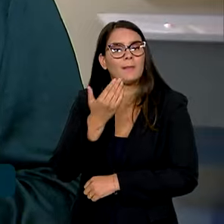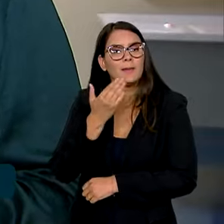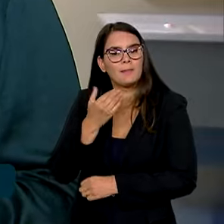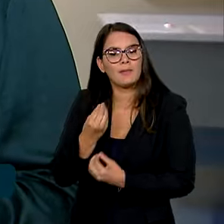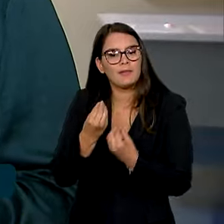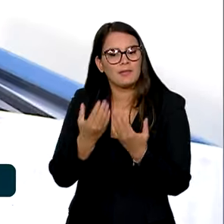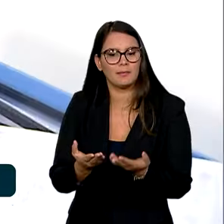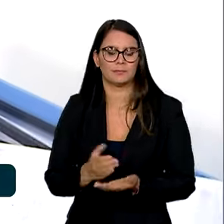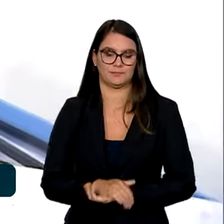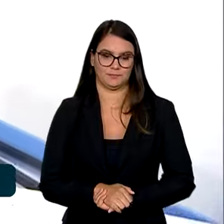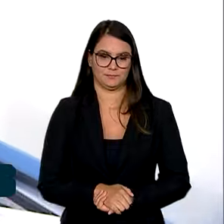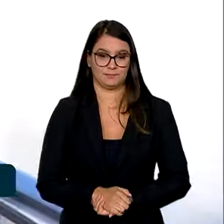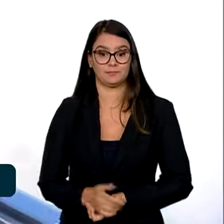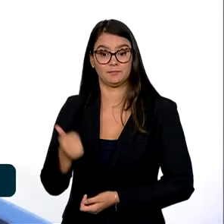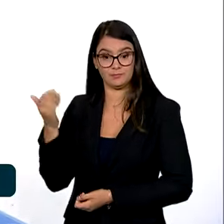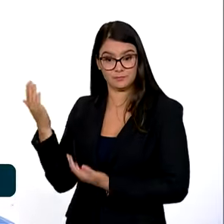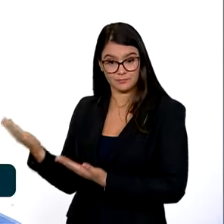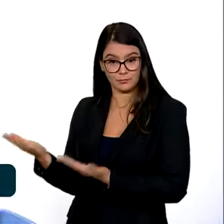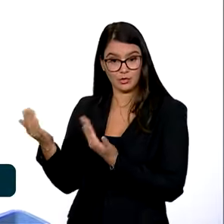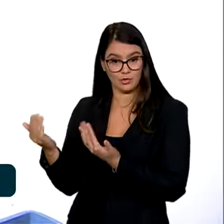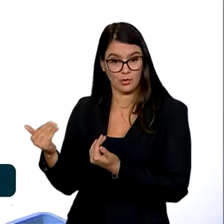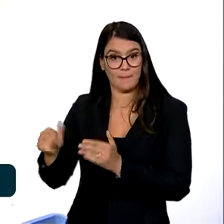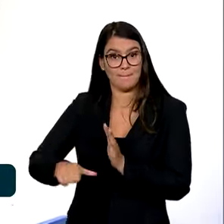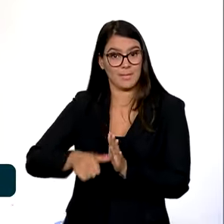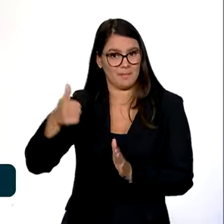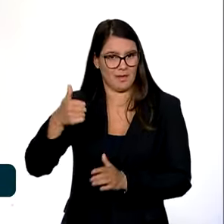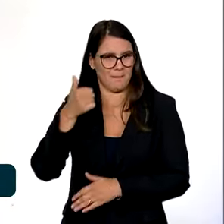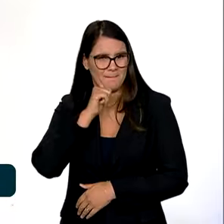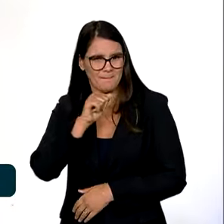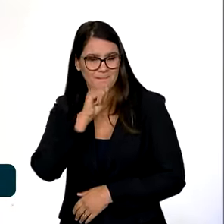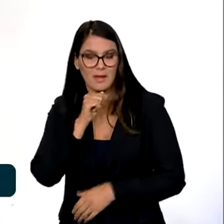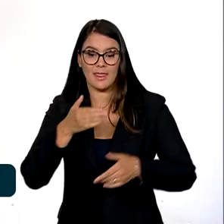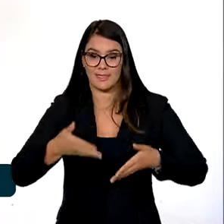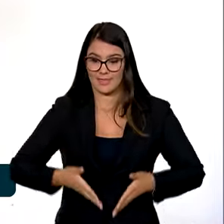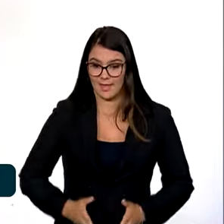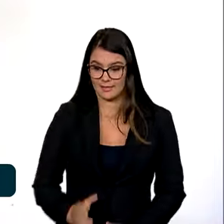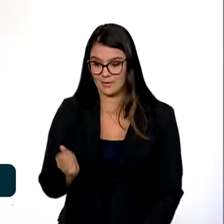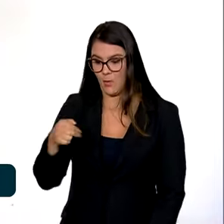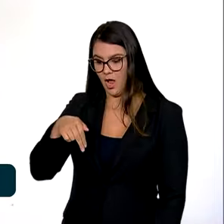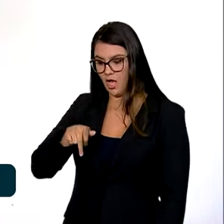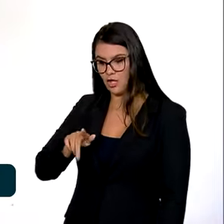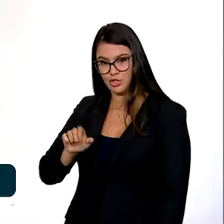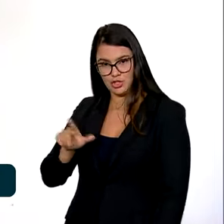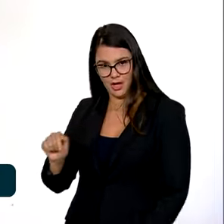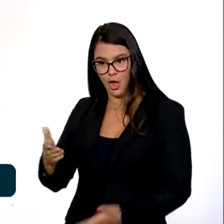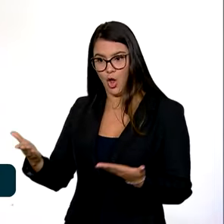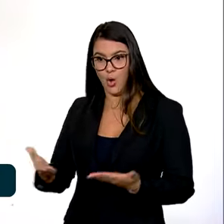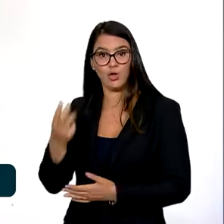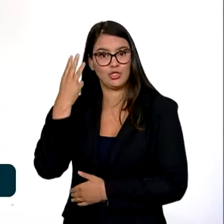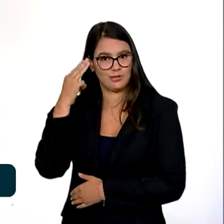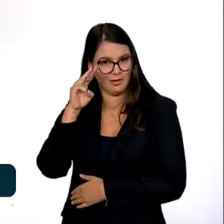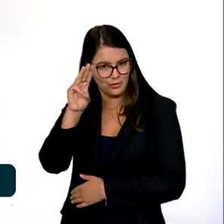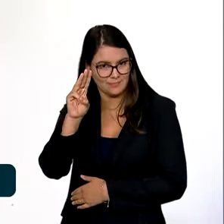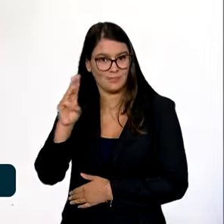bebê prematuro. Essa jovem, mãe de primeira viagem, deu à luz a filha Ângela, hoje com 3 dias.